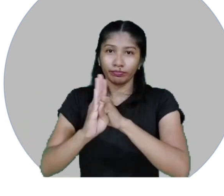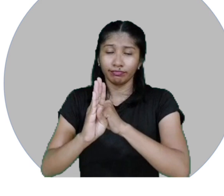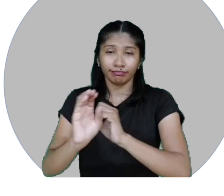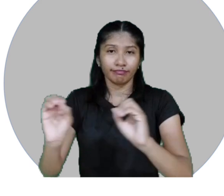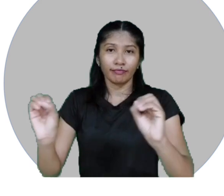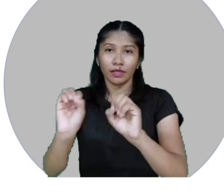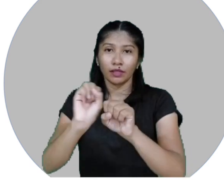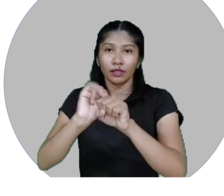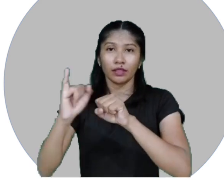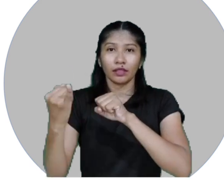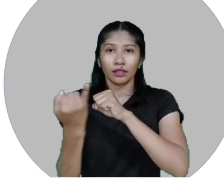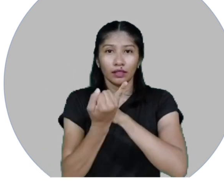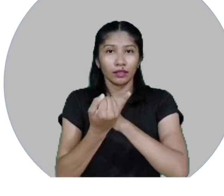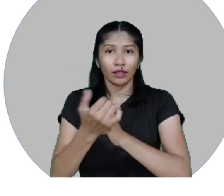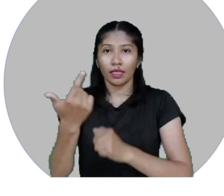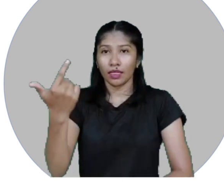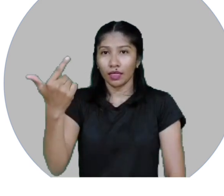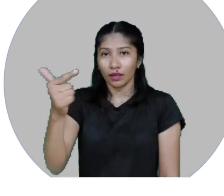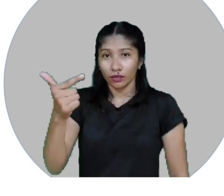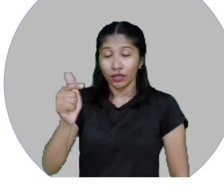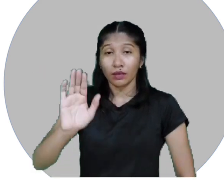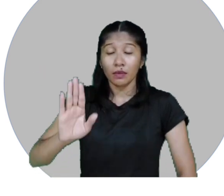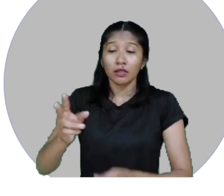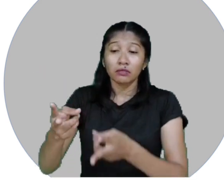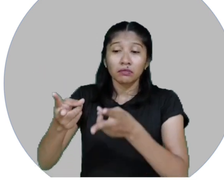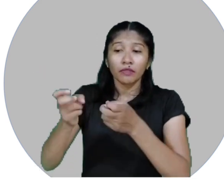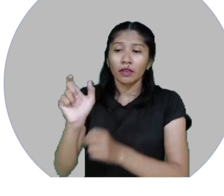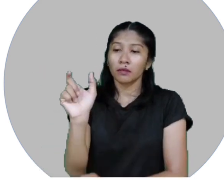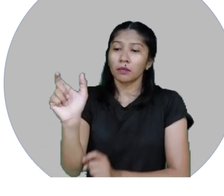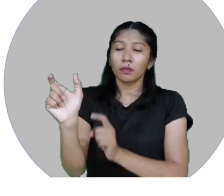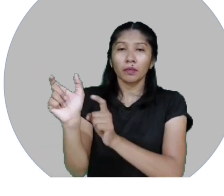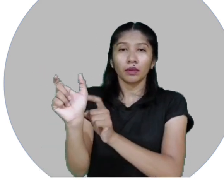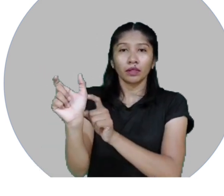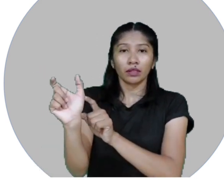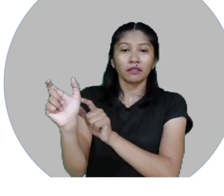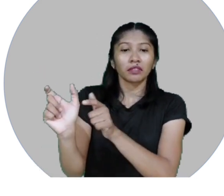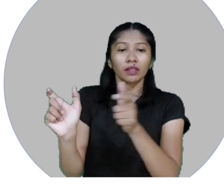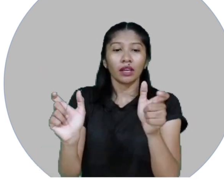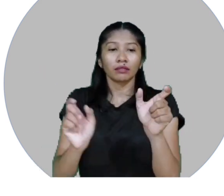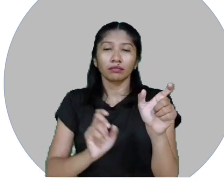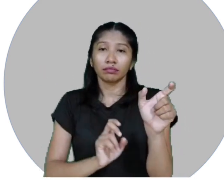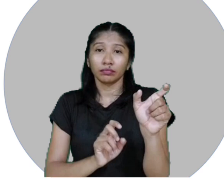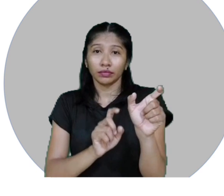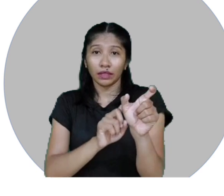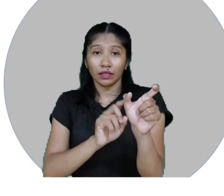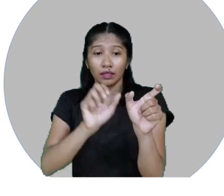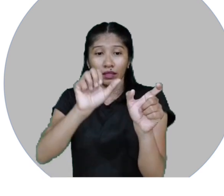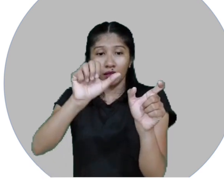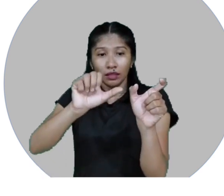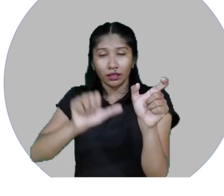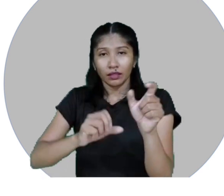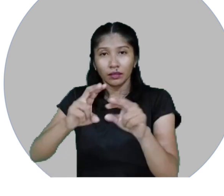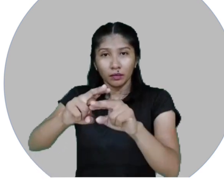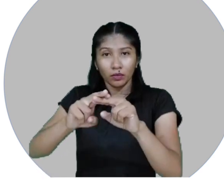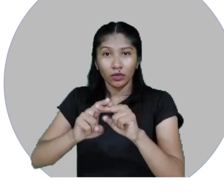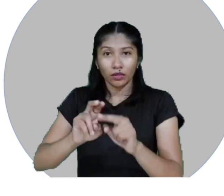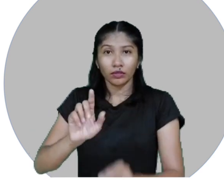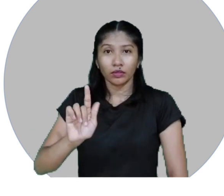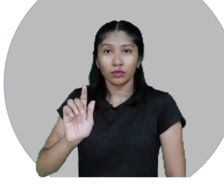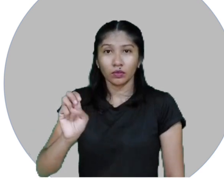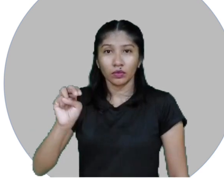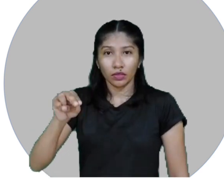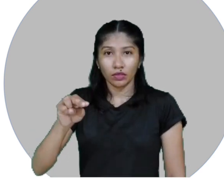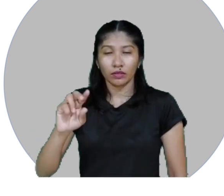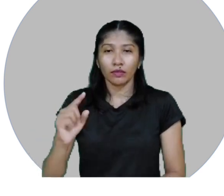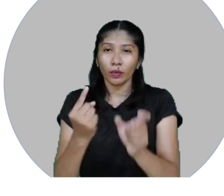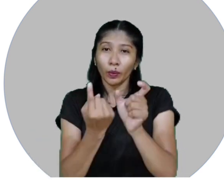nem adjetivos. Identificamos uma palavra da quinta declinação através da desinência do genitivo